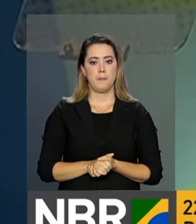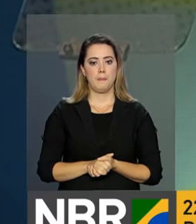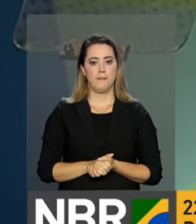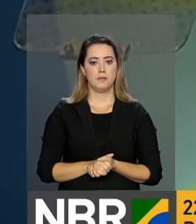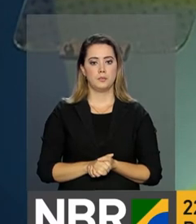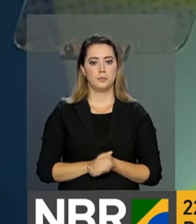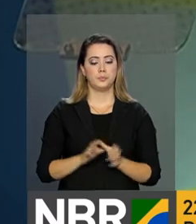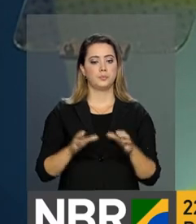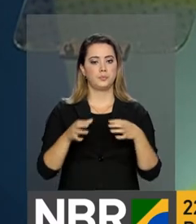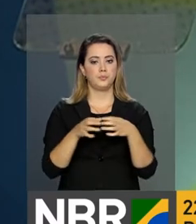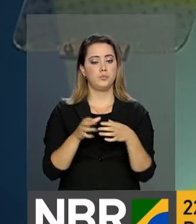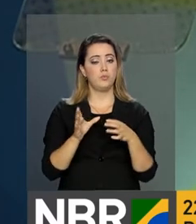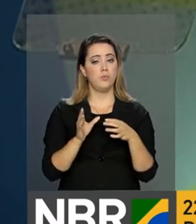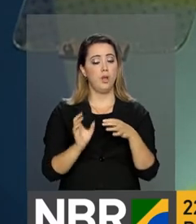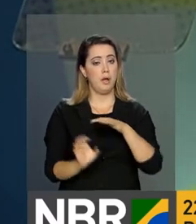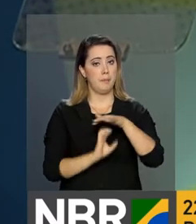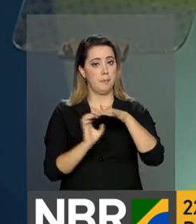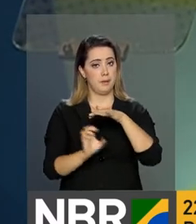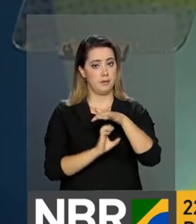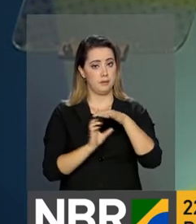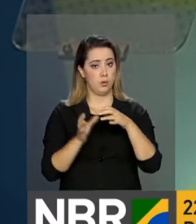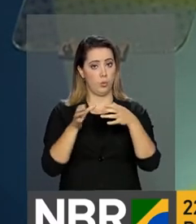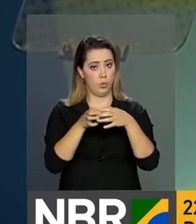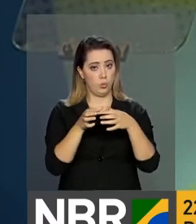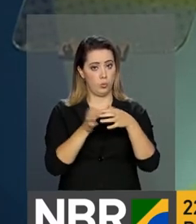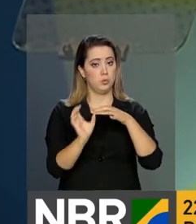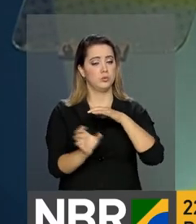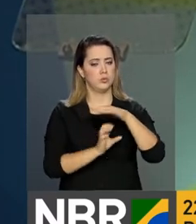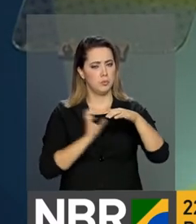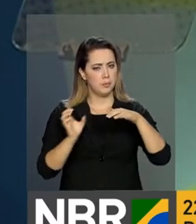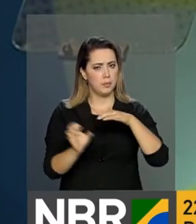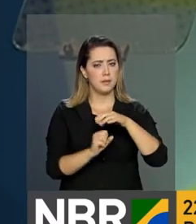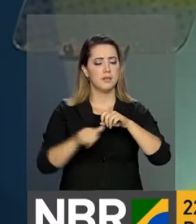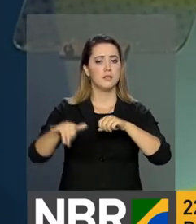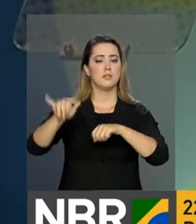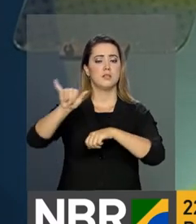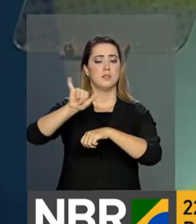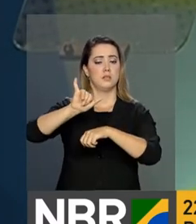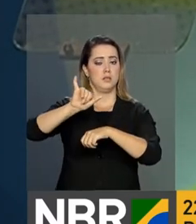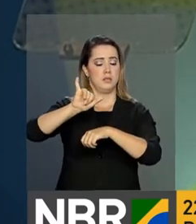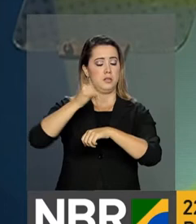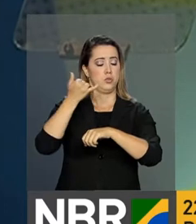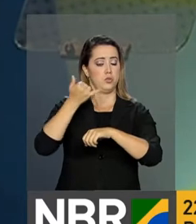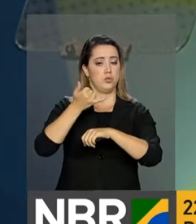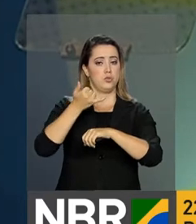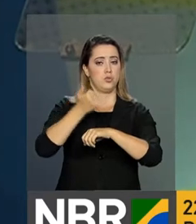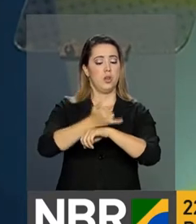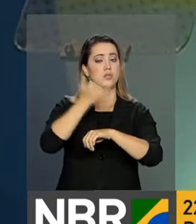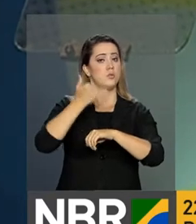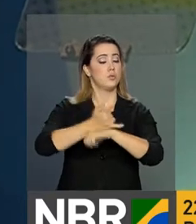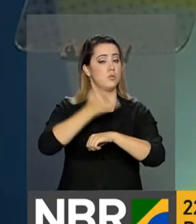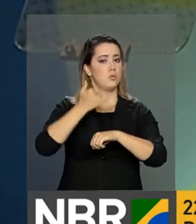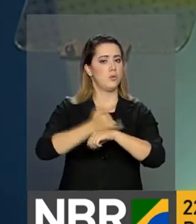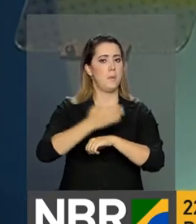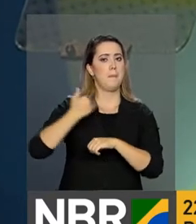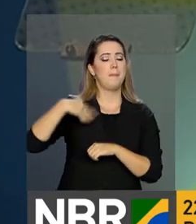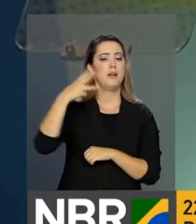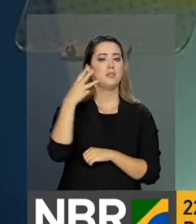O setor de aço, tem aqui estes dados, né? Produz mais de 30 milhões de